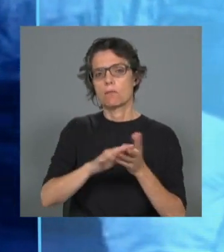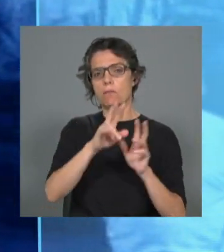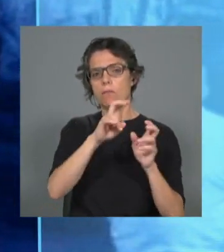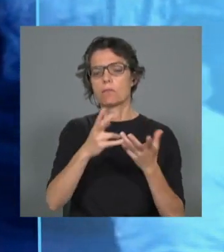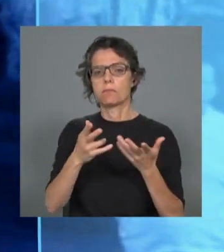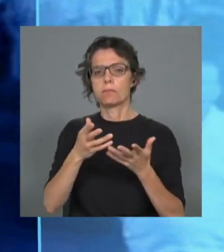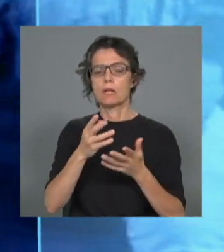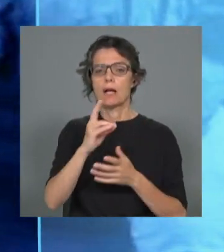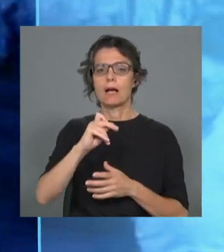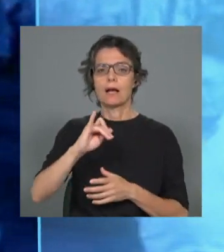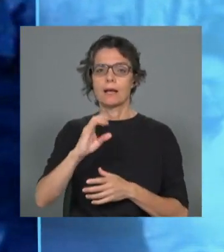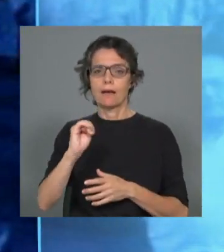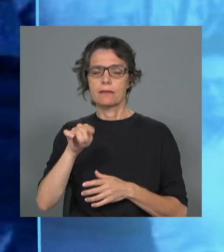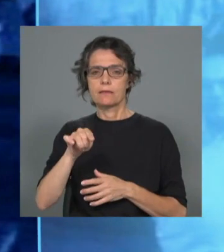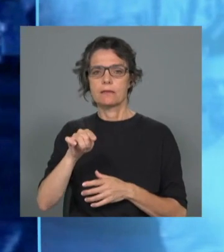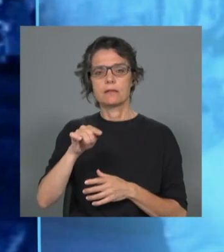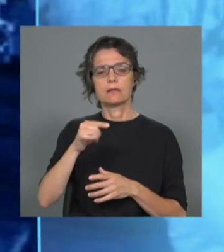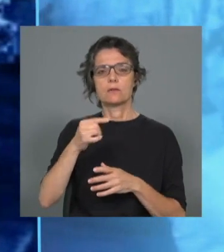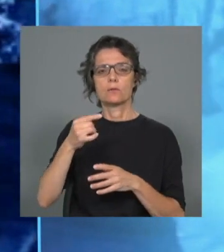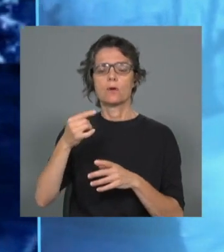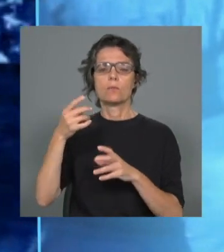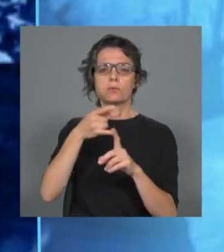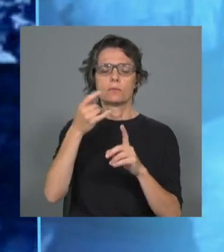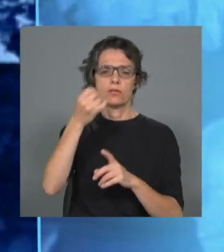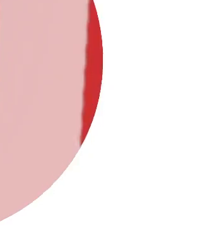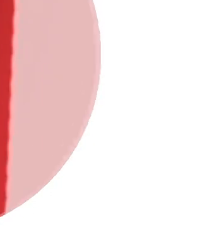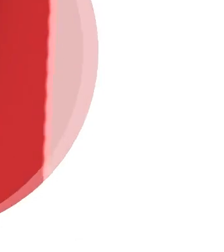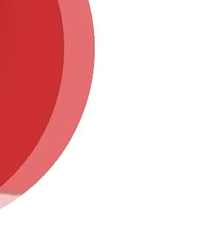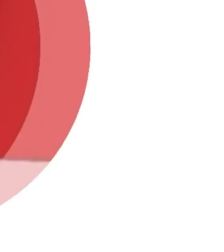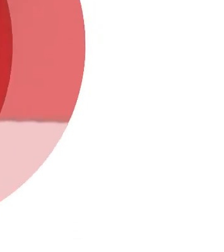Sofre, Perseguidos, mas não esquecidos, com que vamos iniciar.